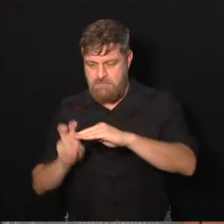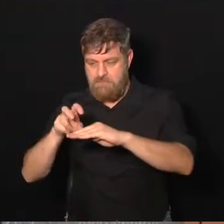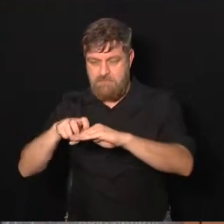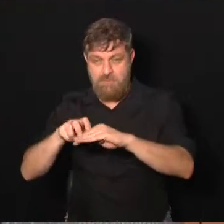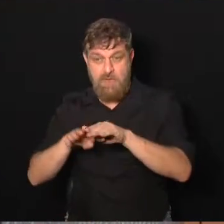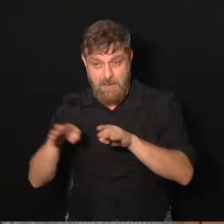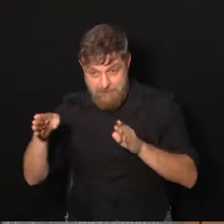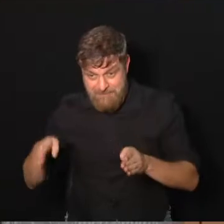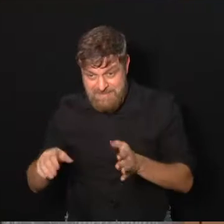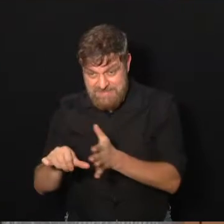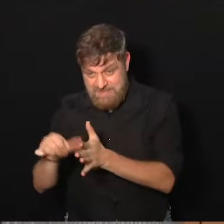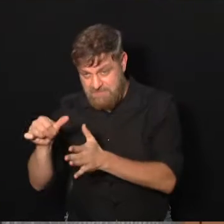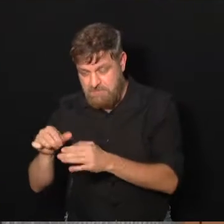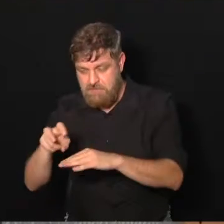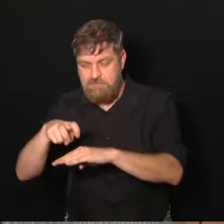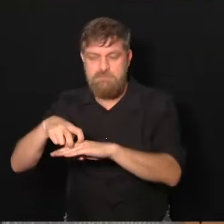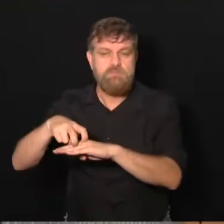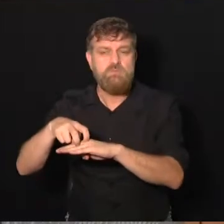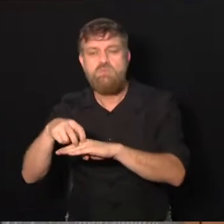mesa, ou num